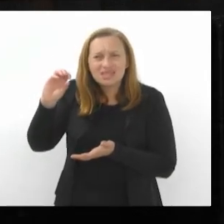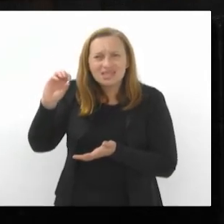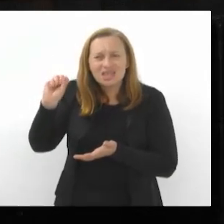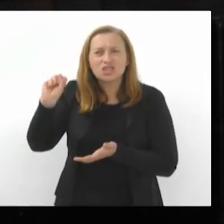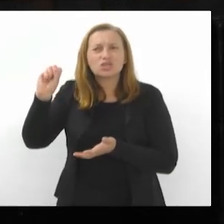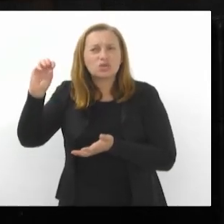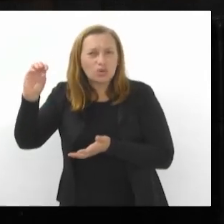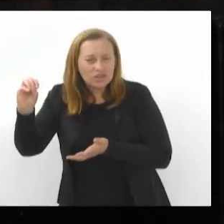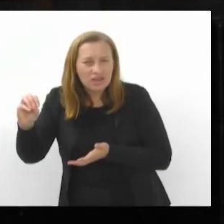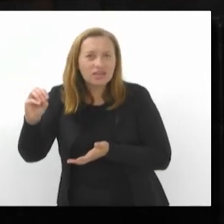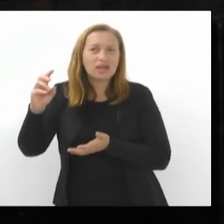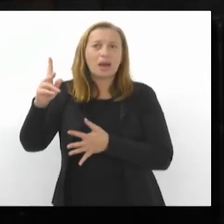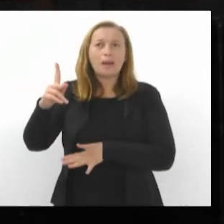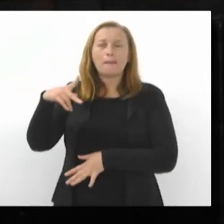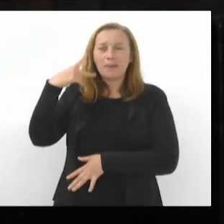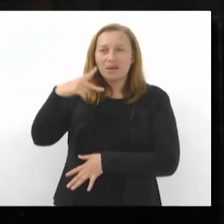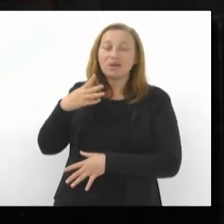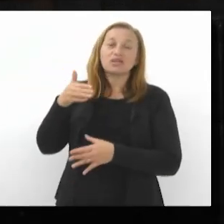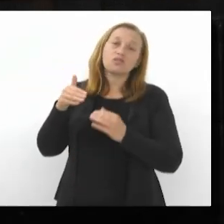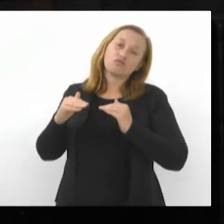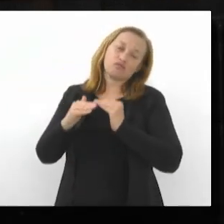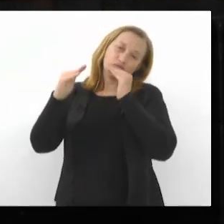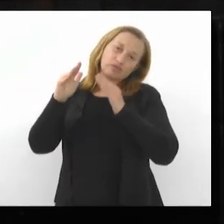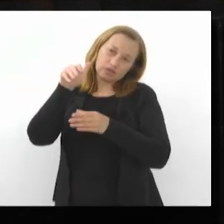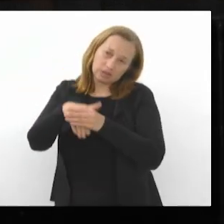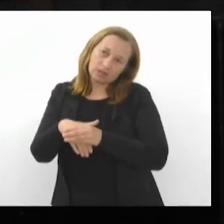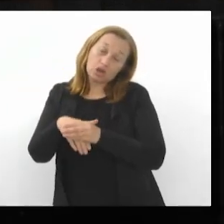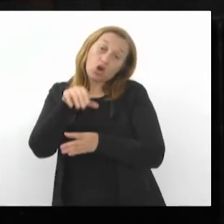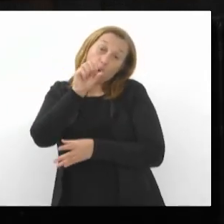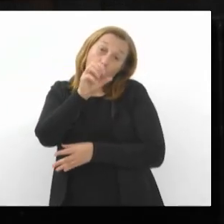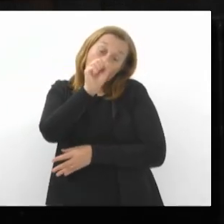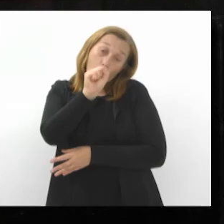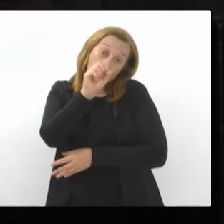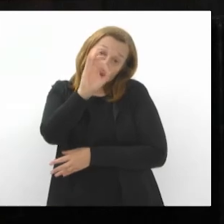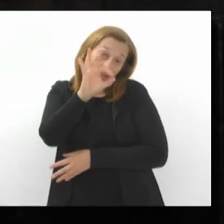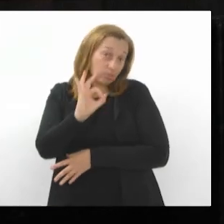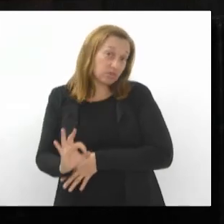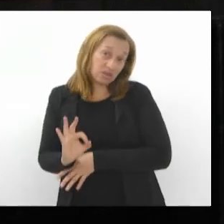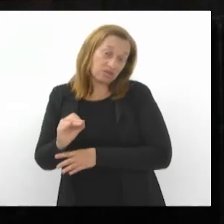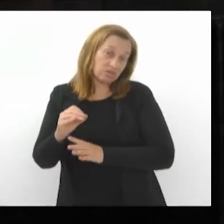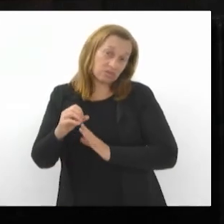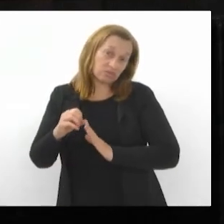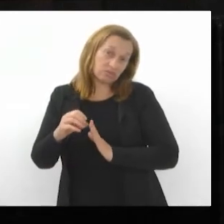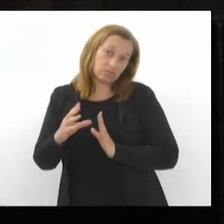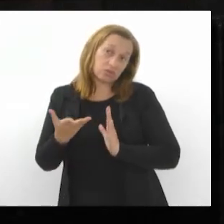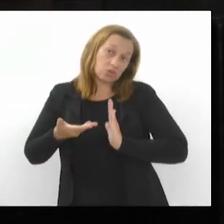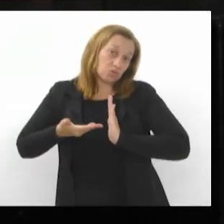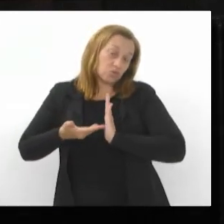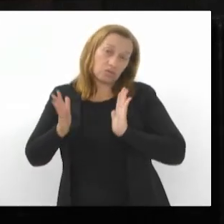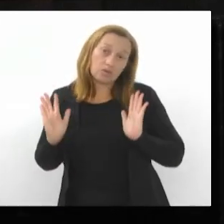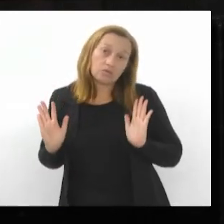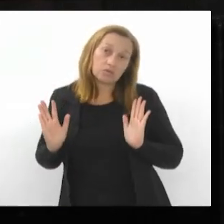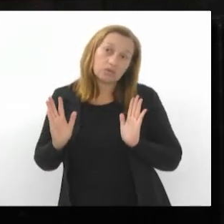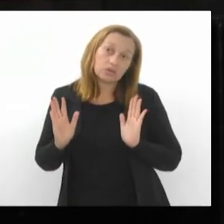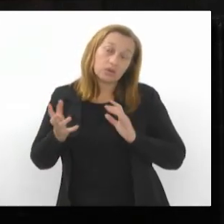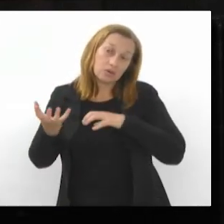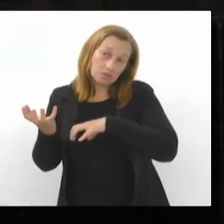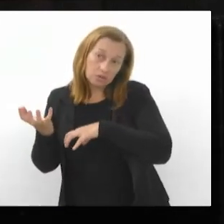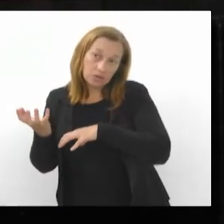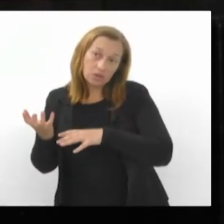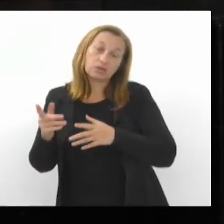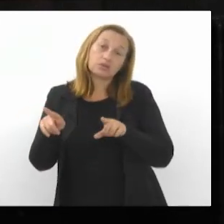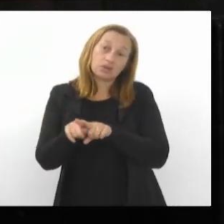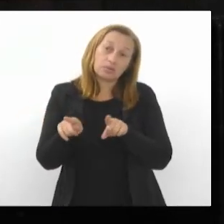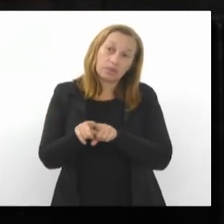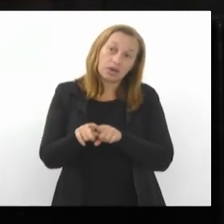480 parlamentares votaram favorável, 80% do Congresso Nacional, inclusive o partido do